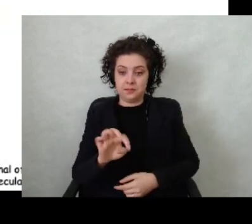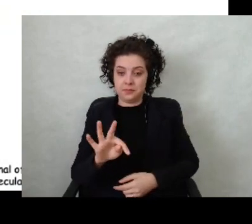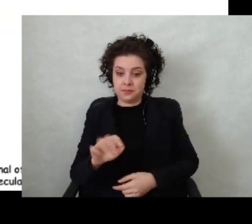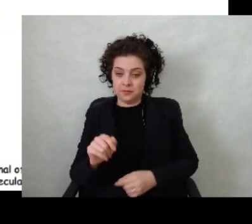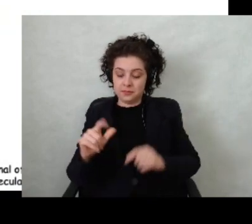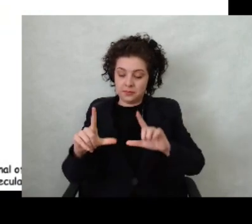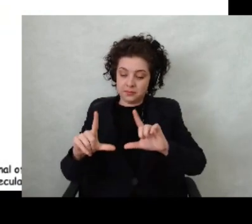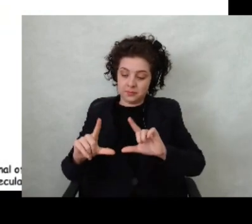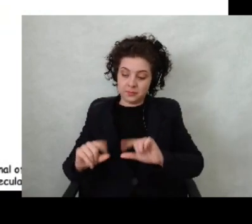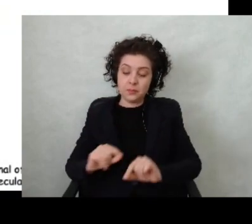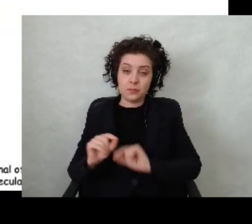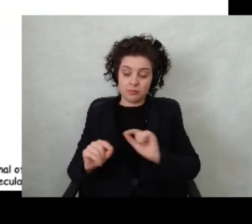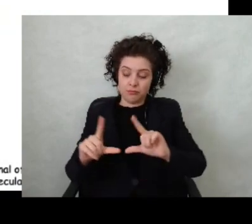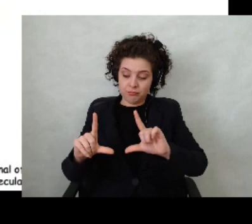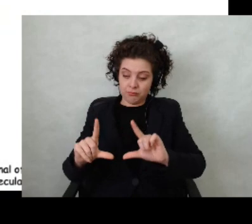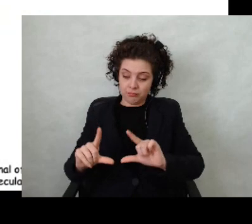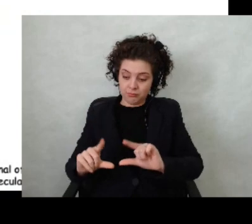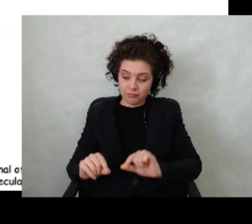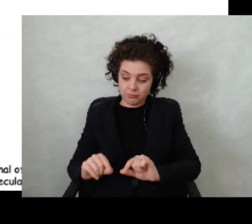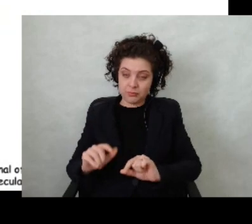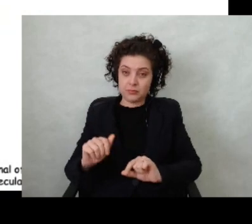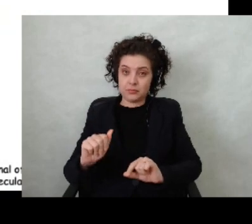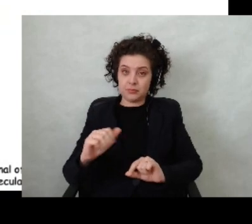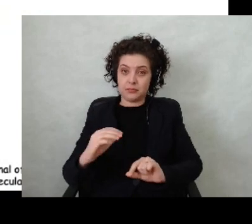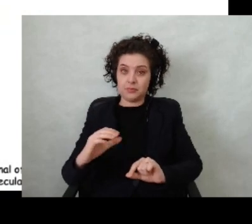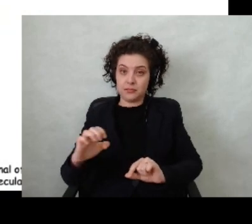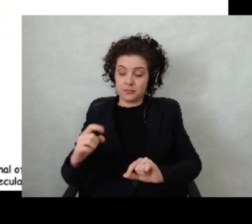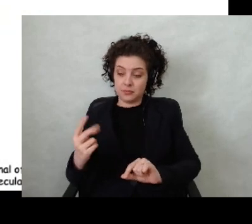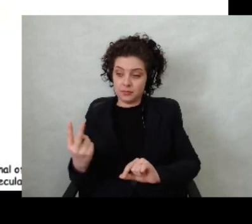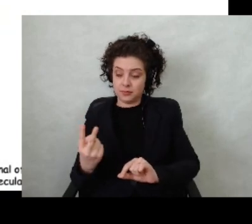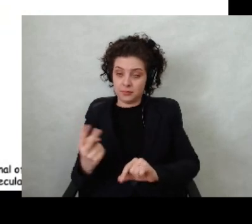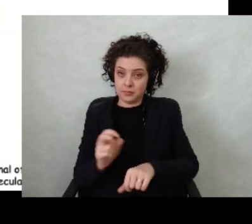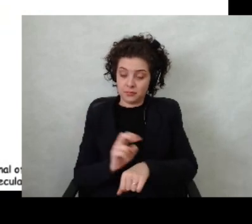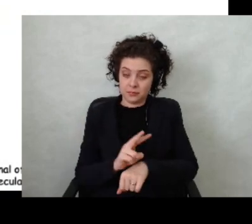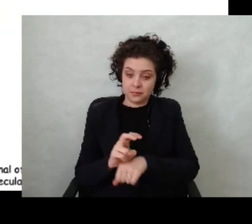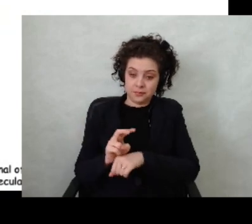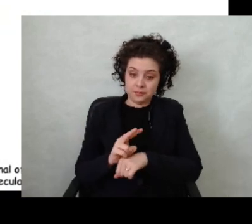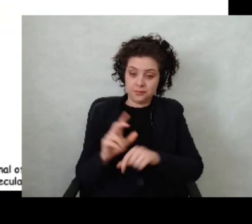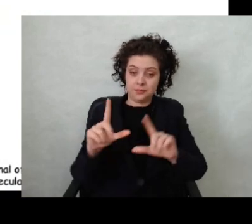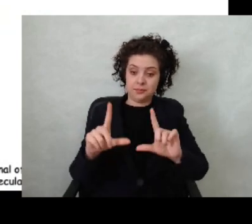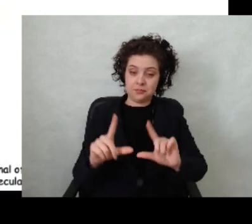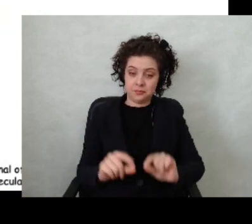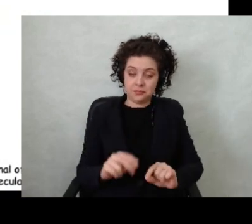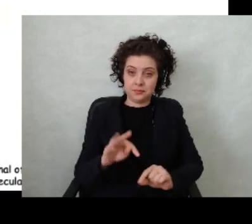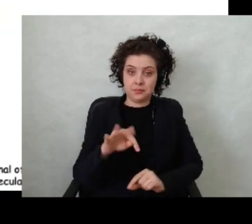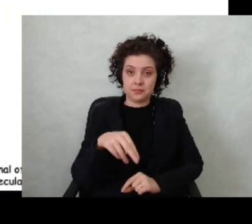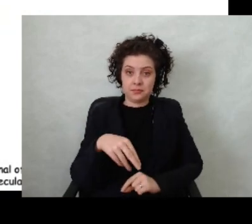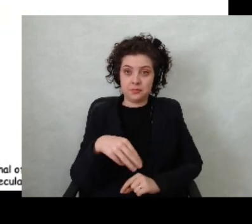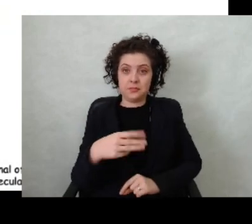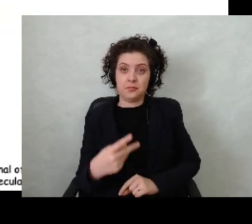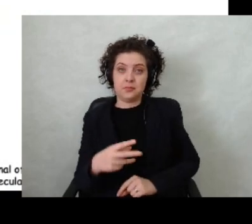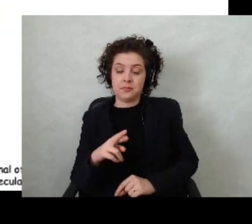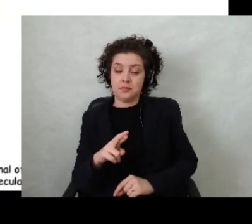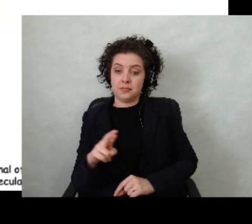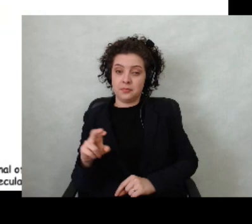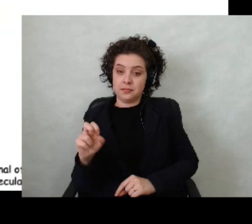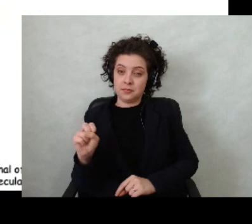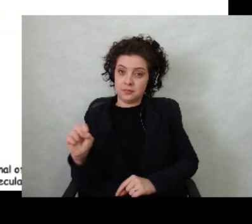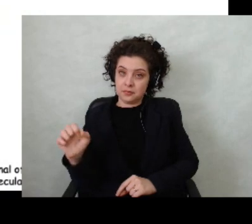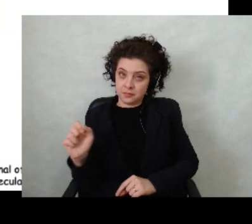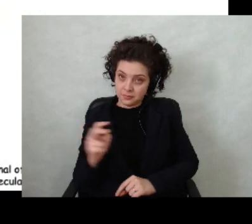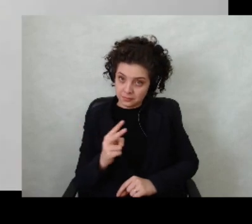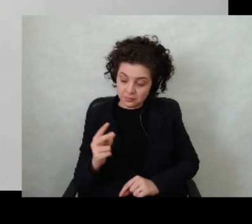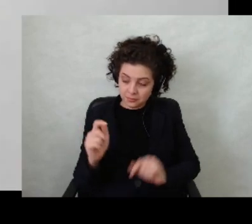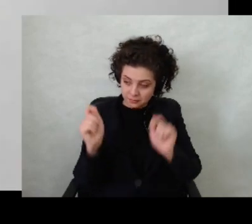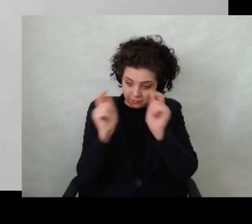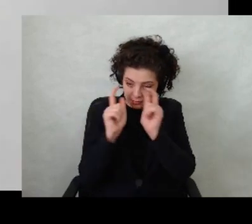da expressão de ACE2 e não houve alteração da TMP-RSS2. Então, esses dados chamaram bastante a nossa